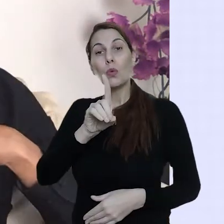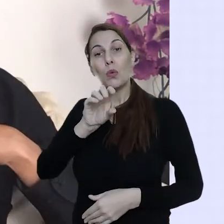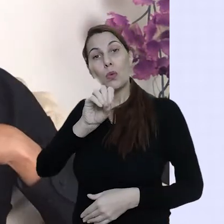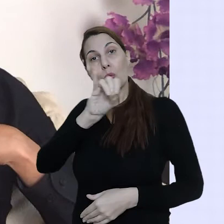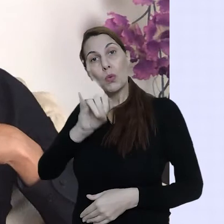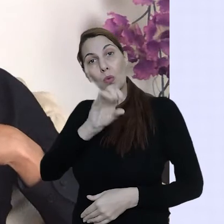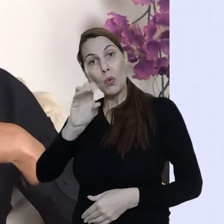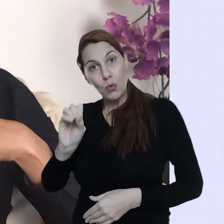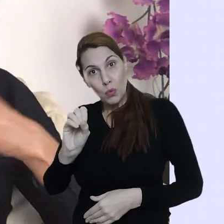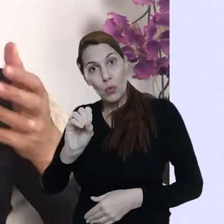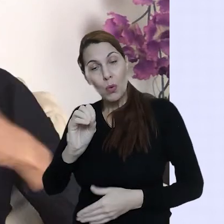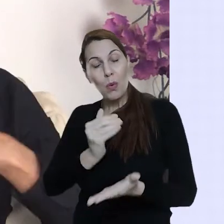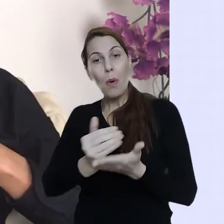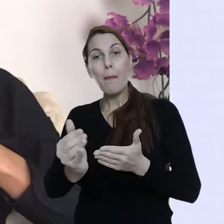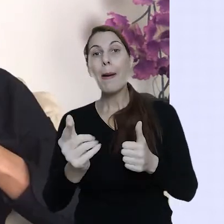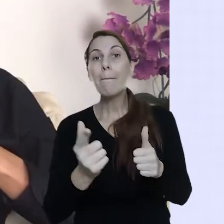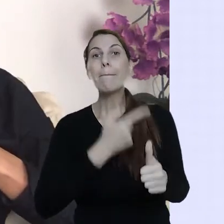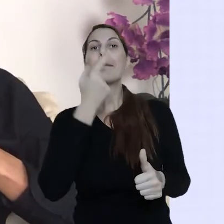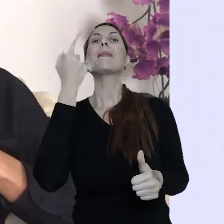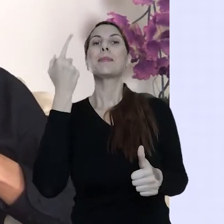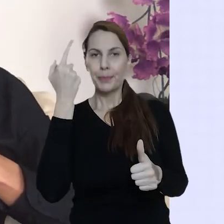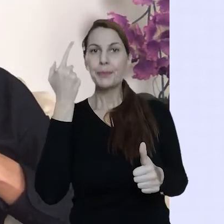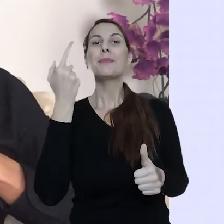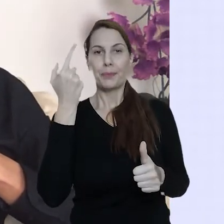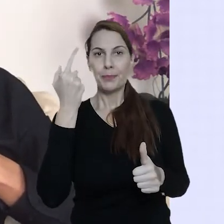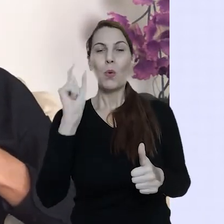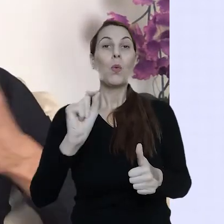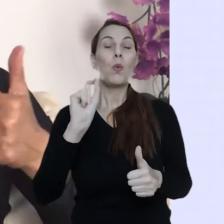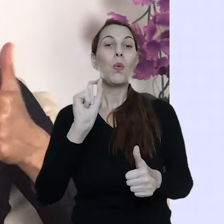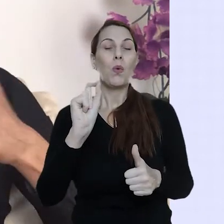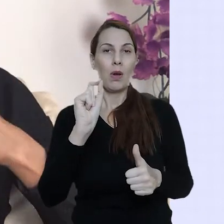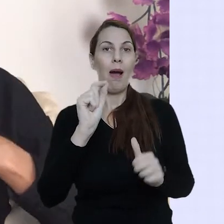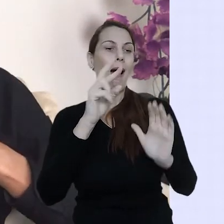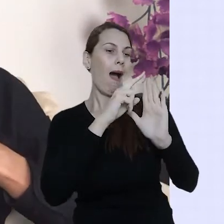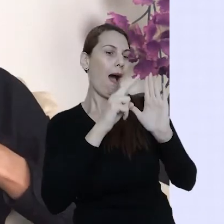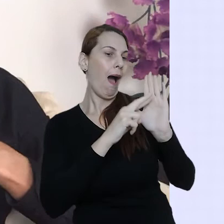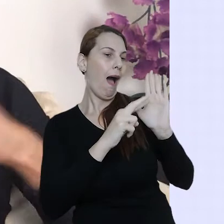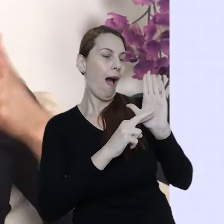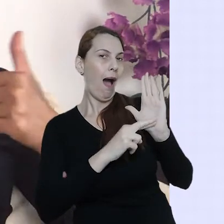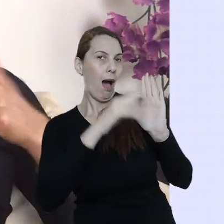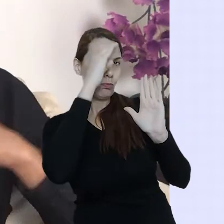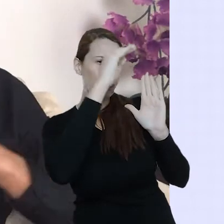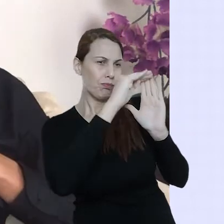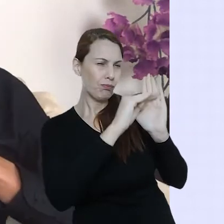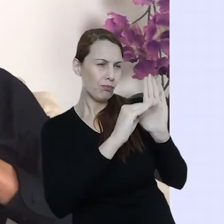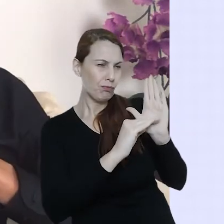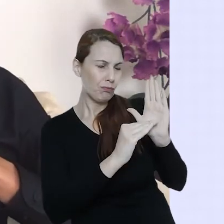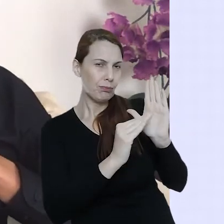Dojo começa com o número 1, que é disciplina.